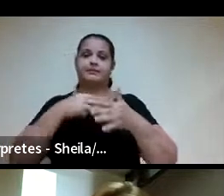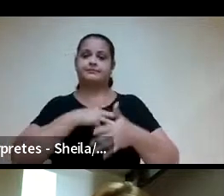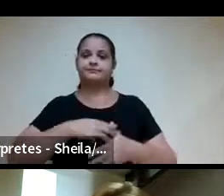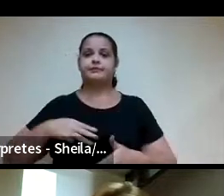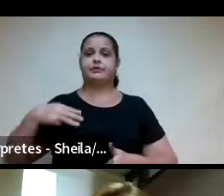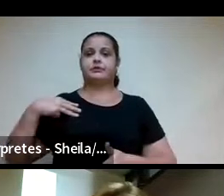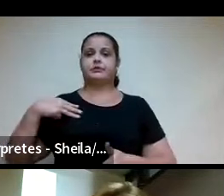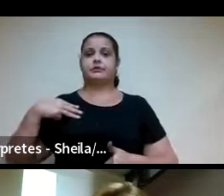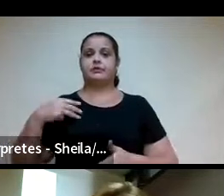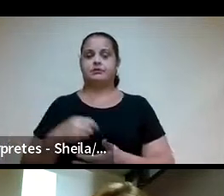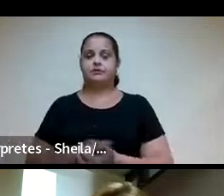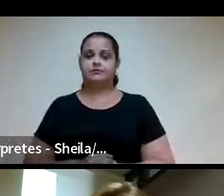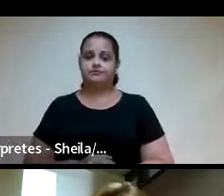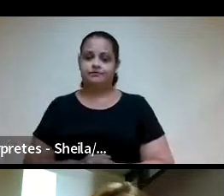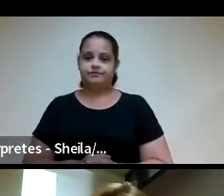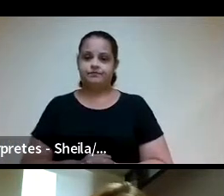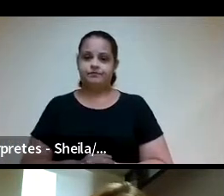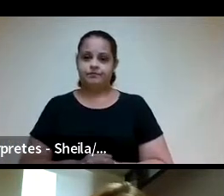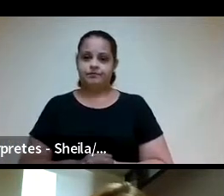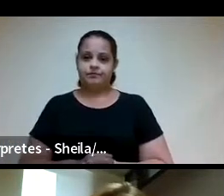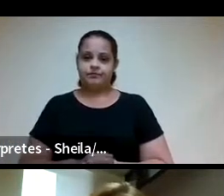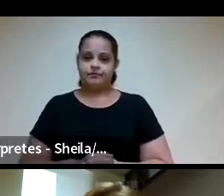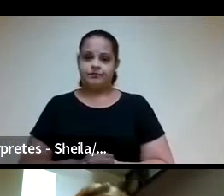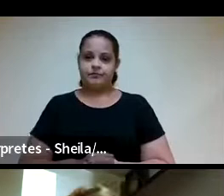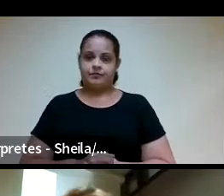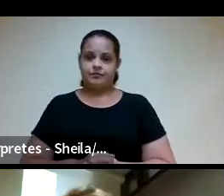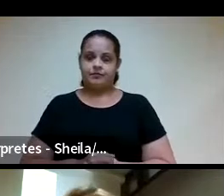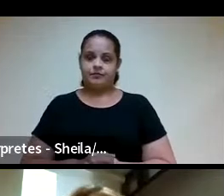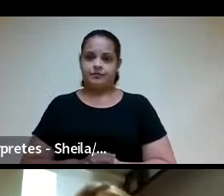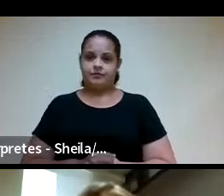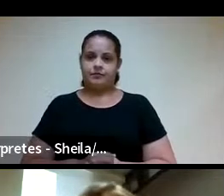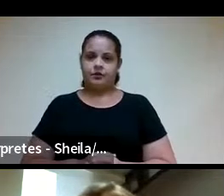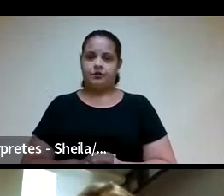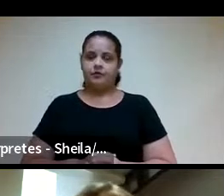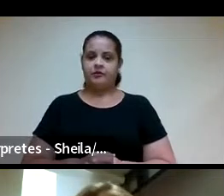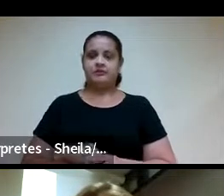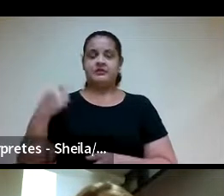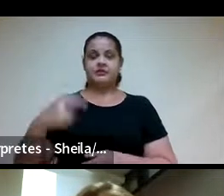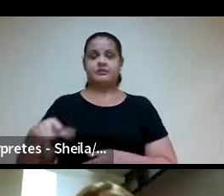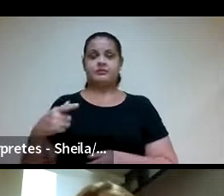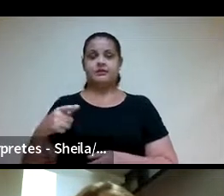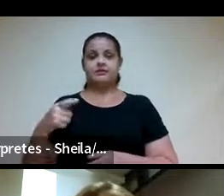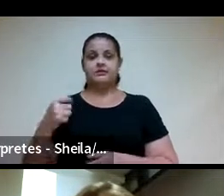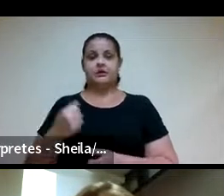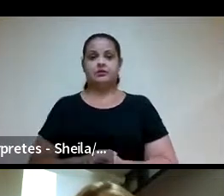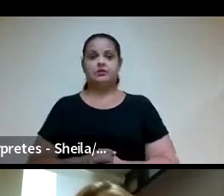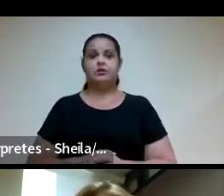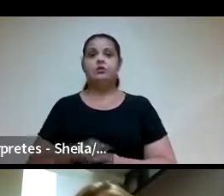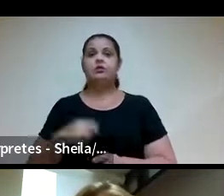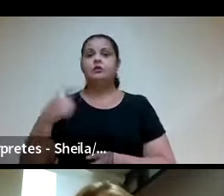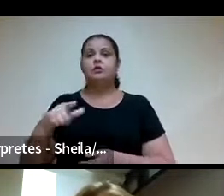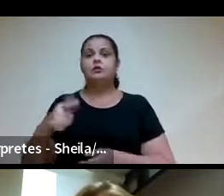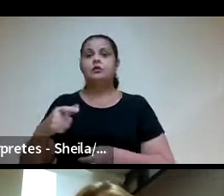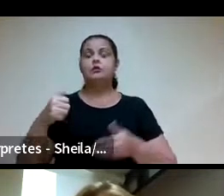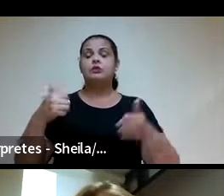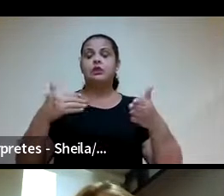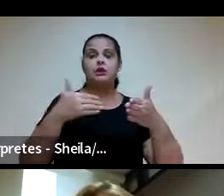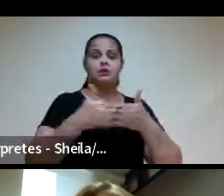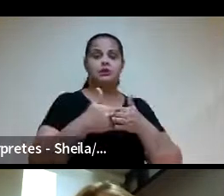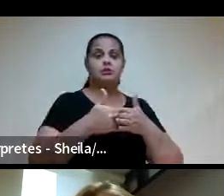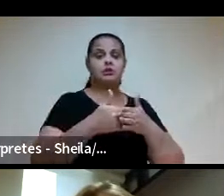feito. No entanto, não obstante, existe a previsão, como dito da tribuna do artigo 22,